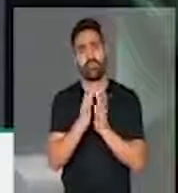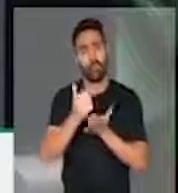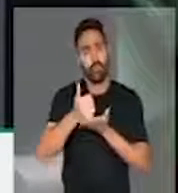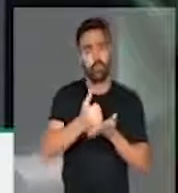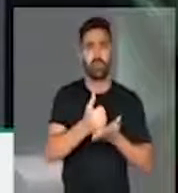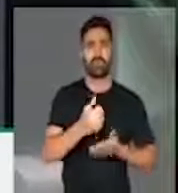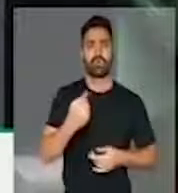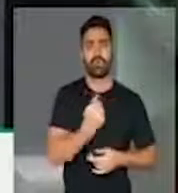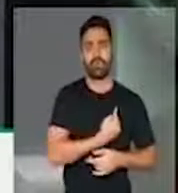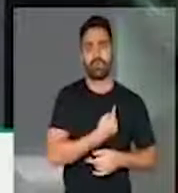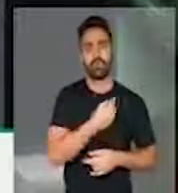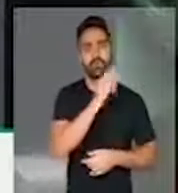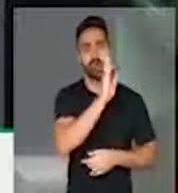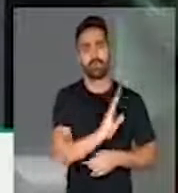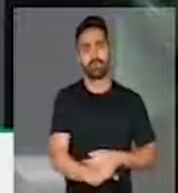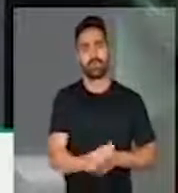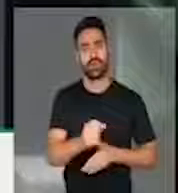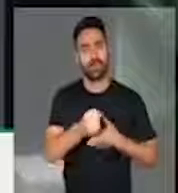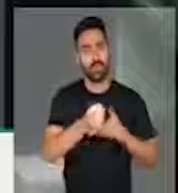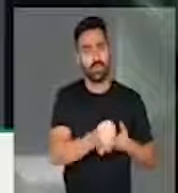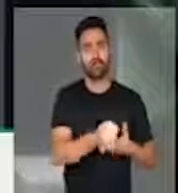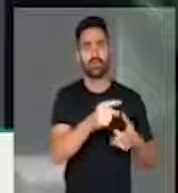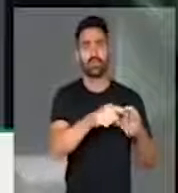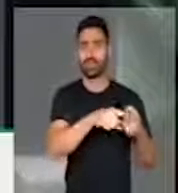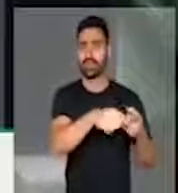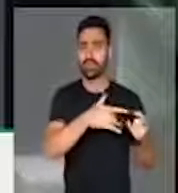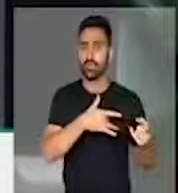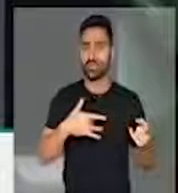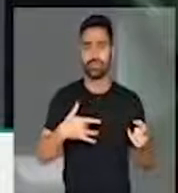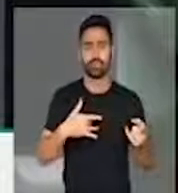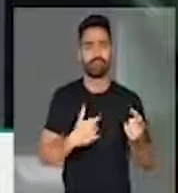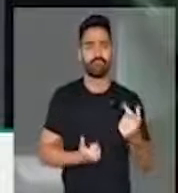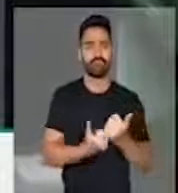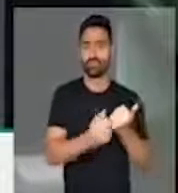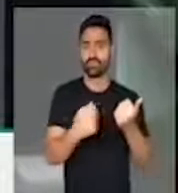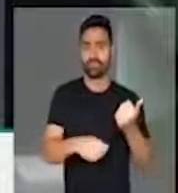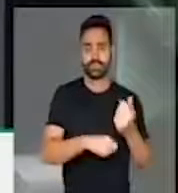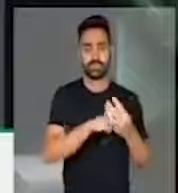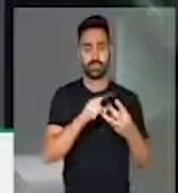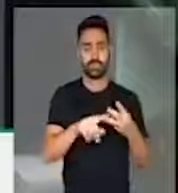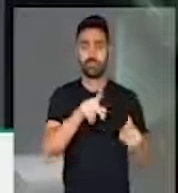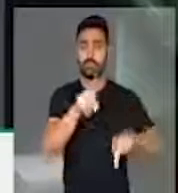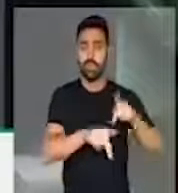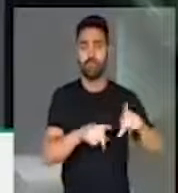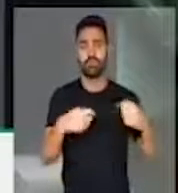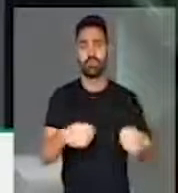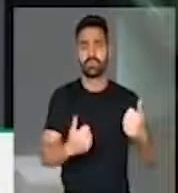olhar mais pela nossa saúde. Vamos olhar mais pelo nosso povo.